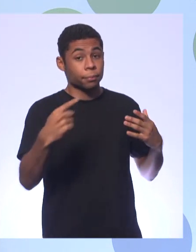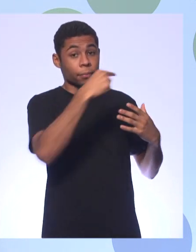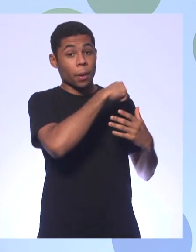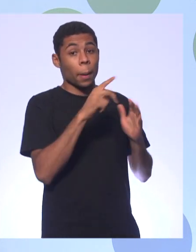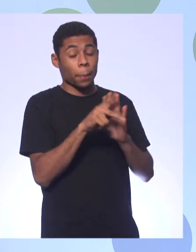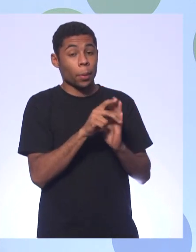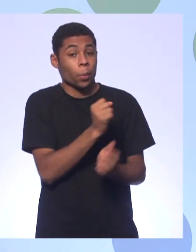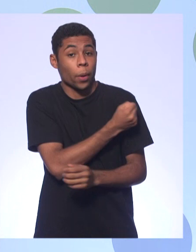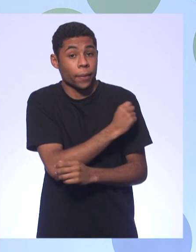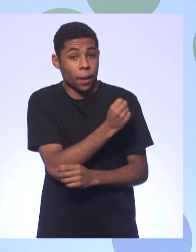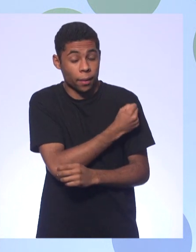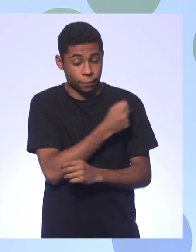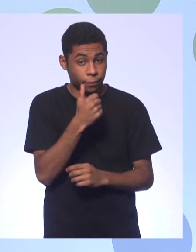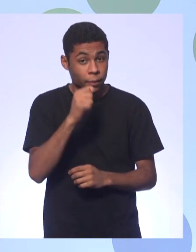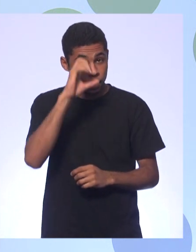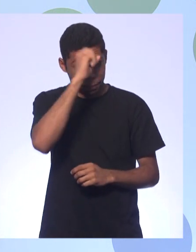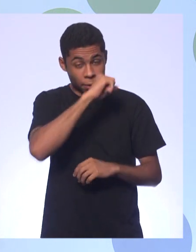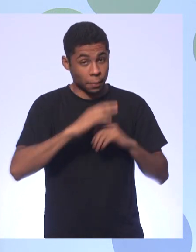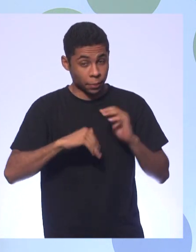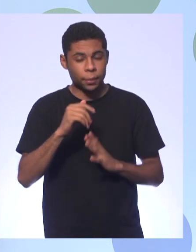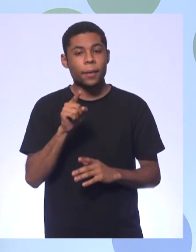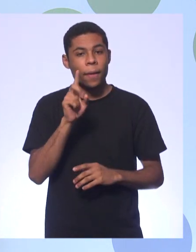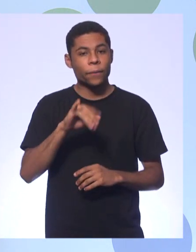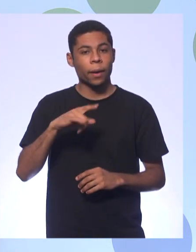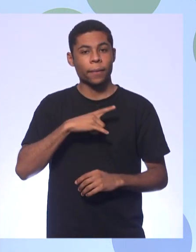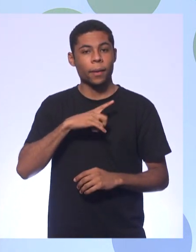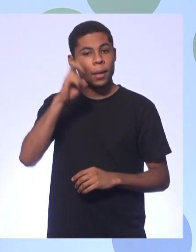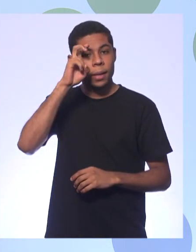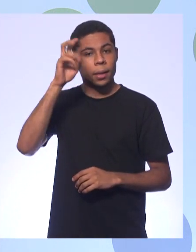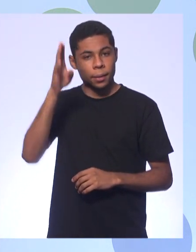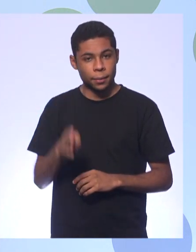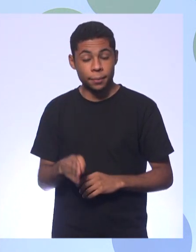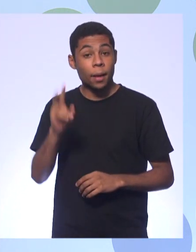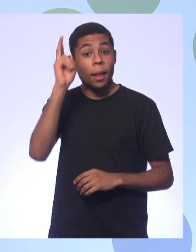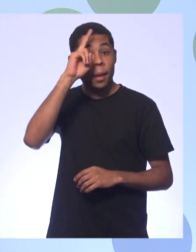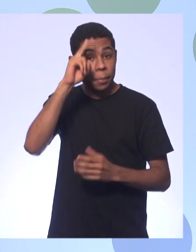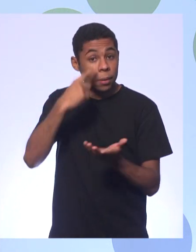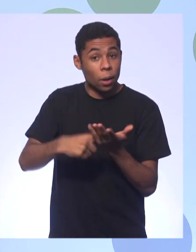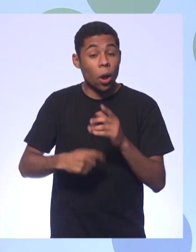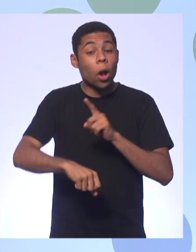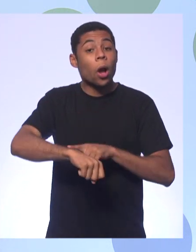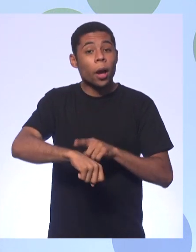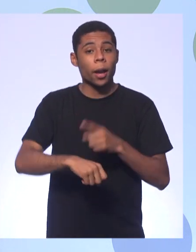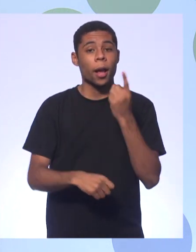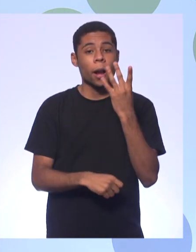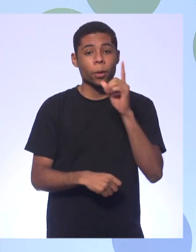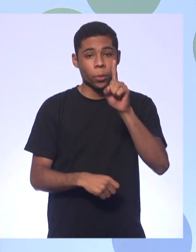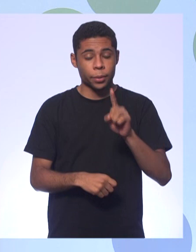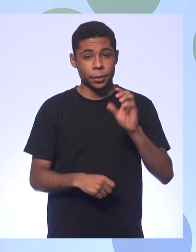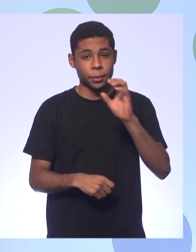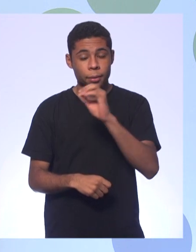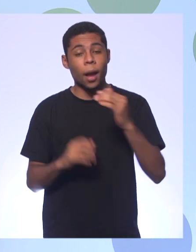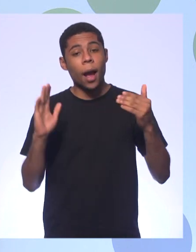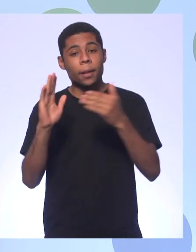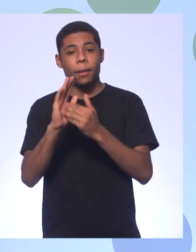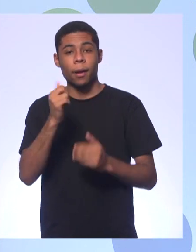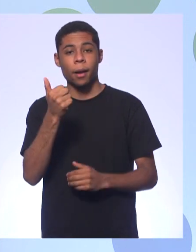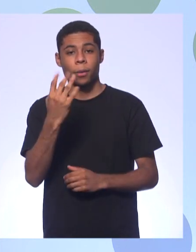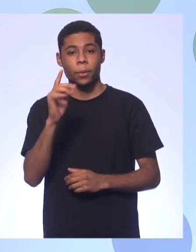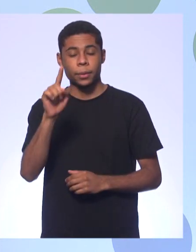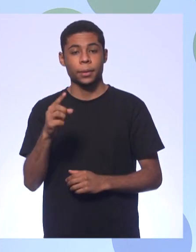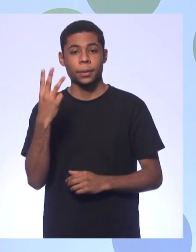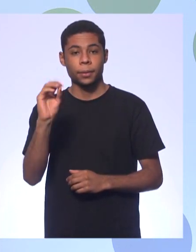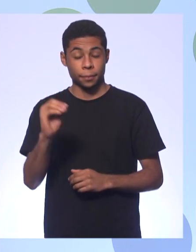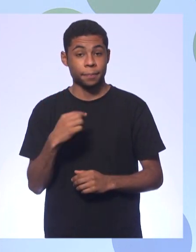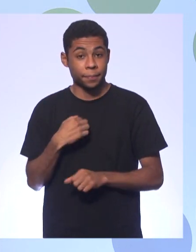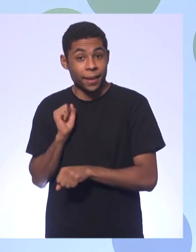habilidade do 8º ano e vocês vão ter aí nesta quinta-feira lembrando o horário das14horas as 14 e